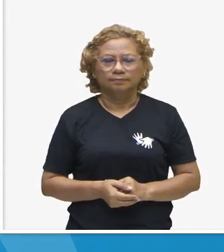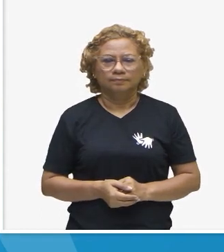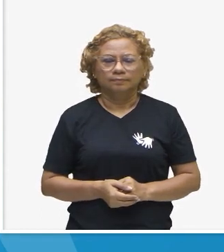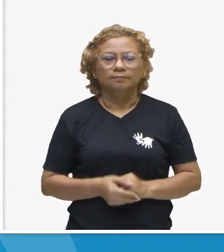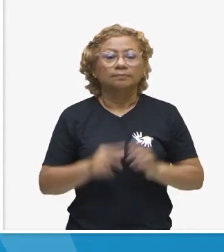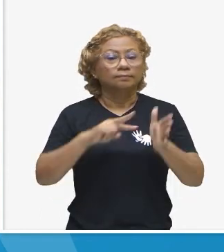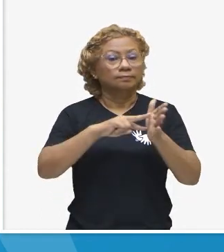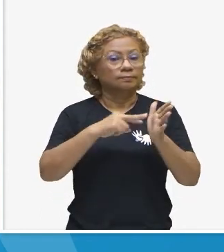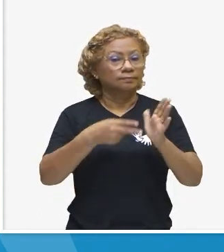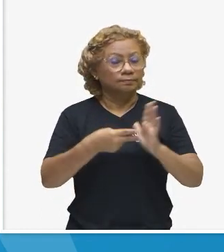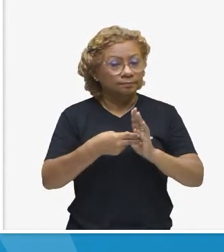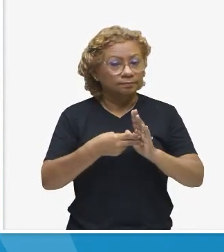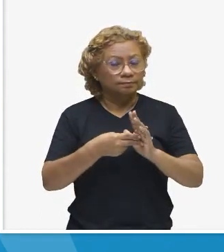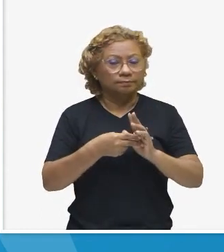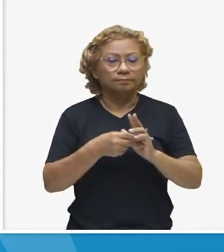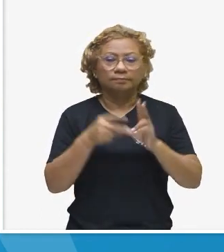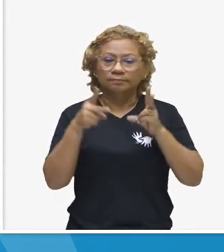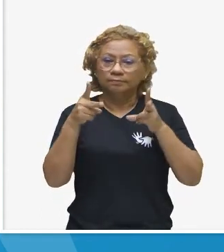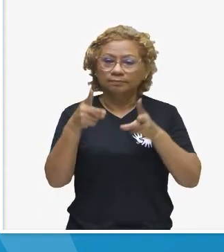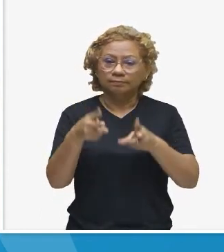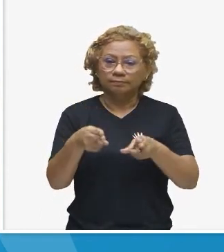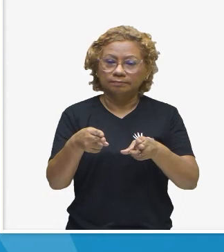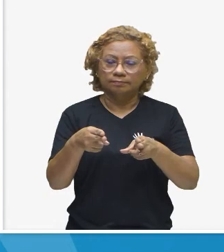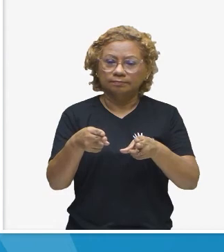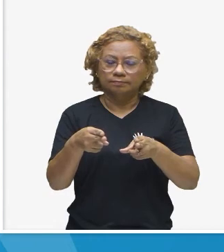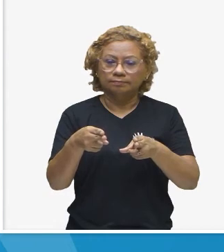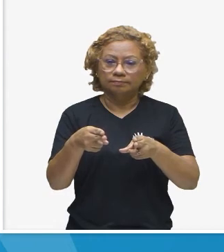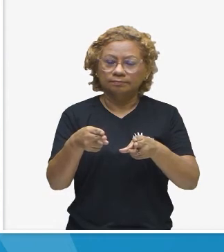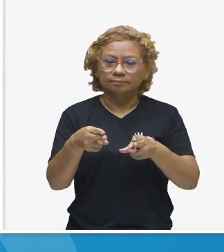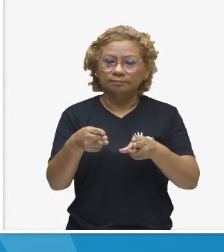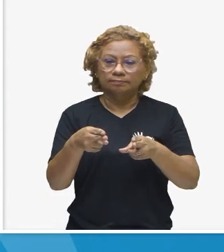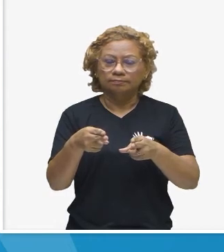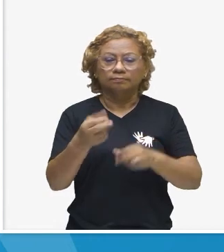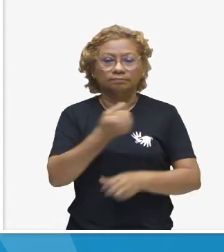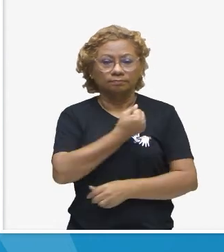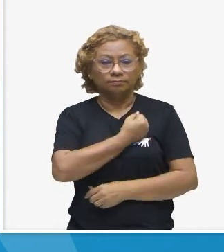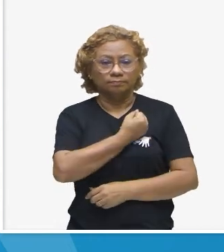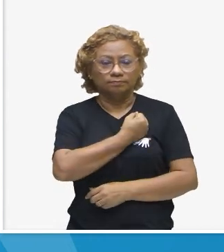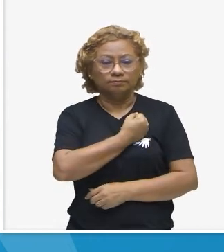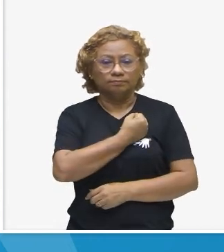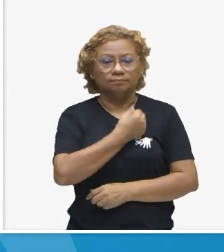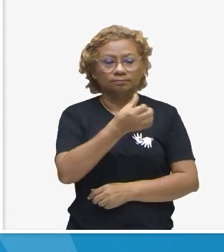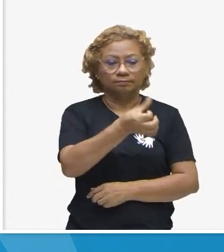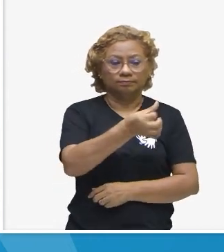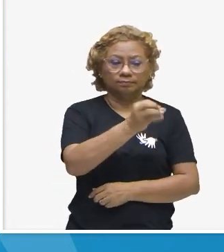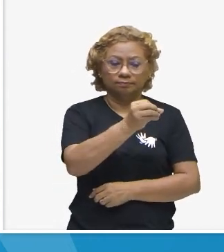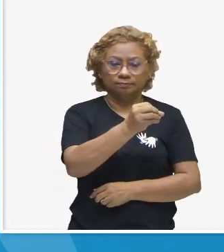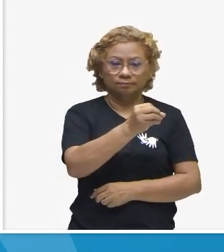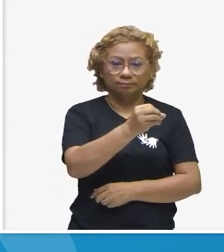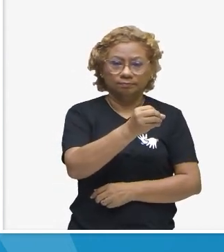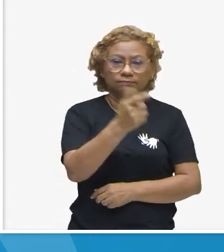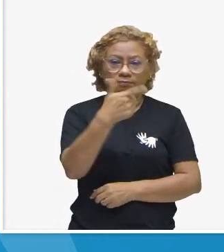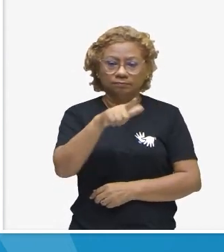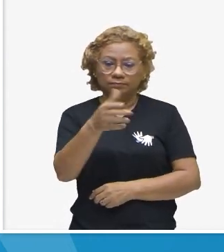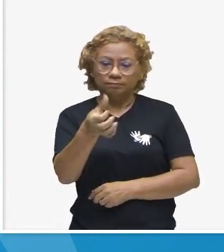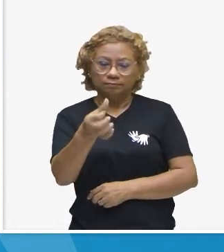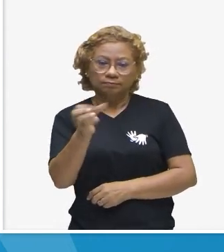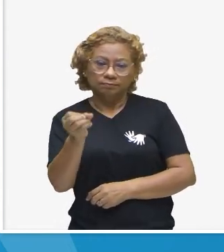têm a mesma medida, o mesmo valor. Se um tem 60, o outro tem 60. Se um tem